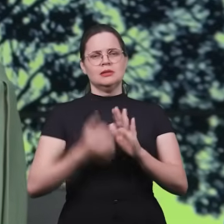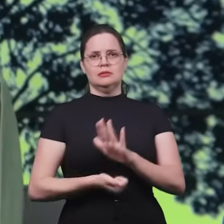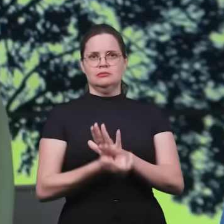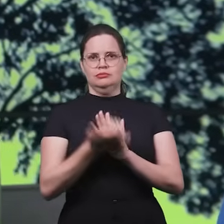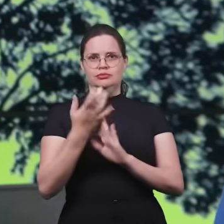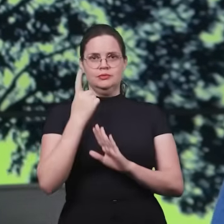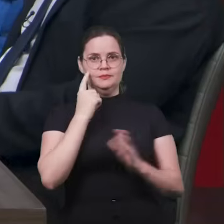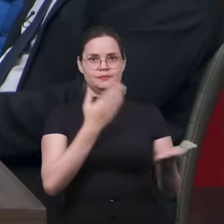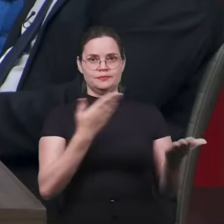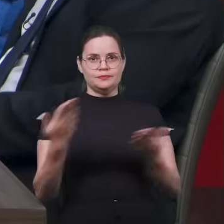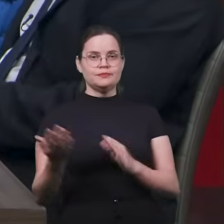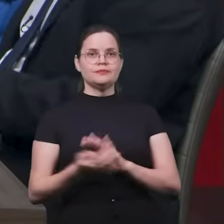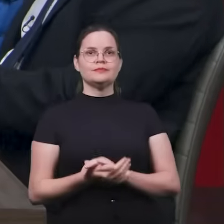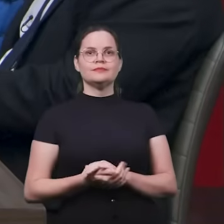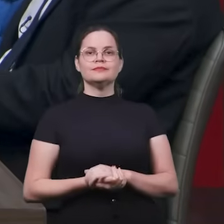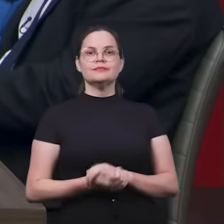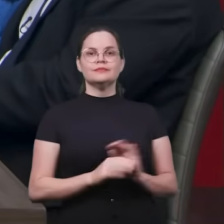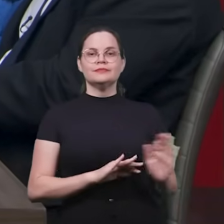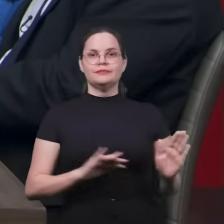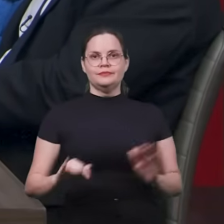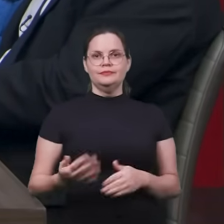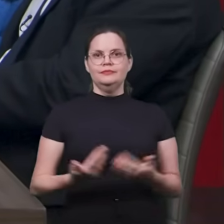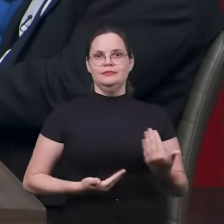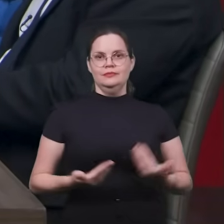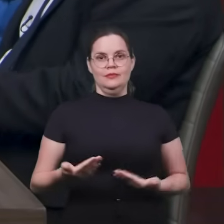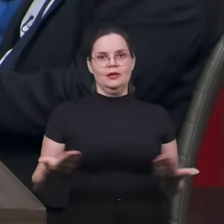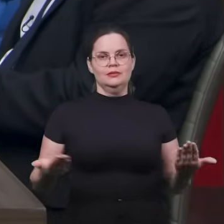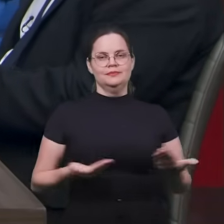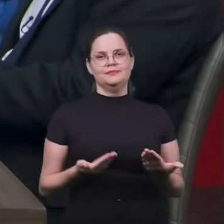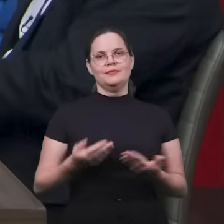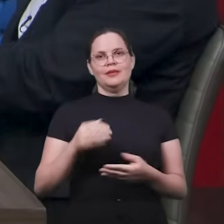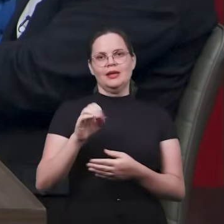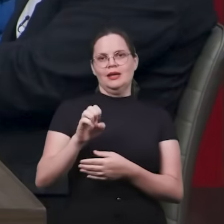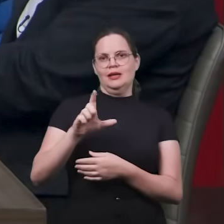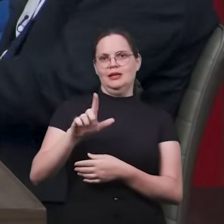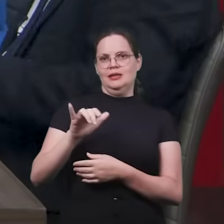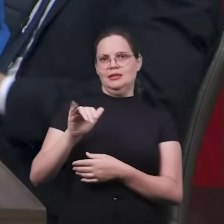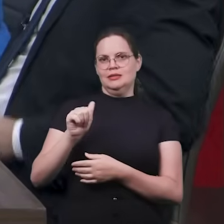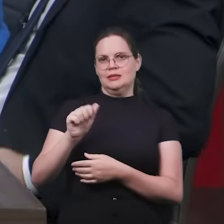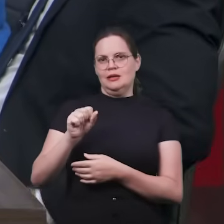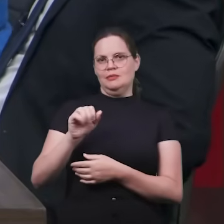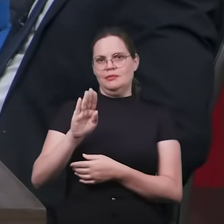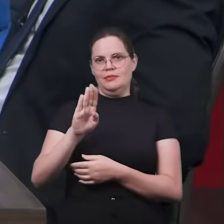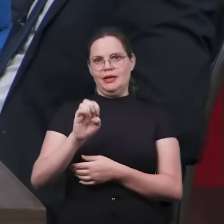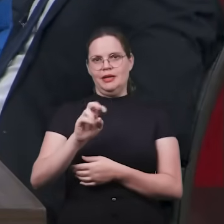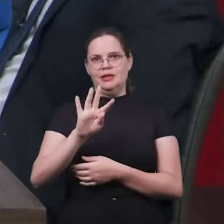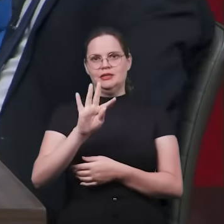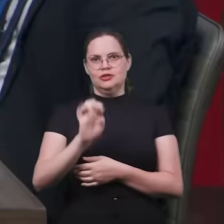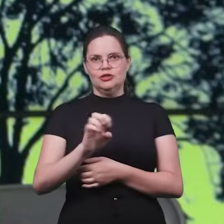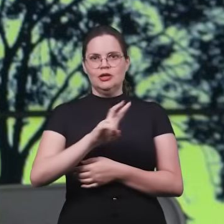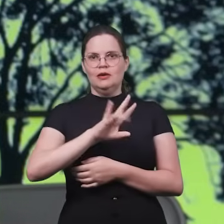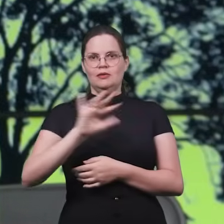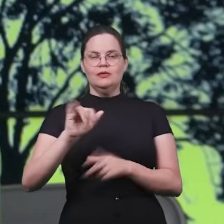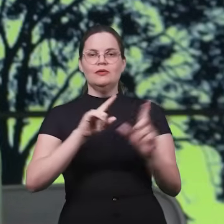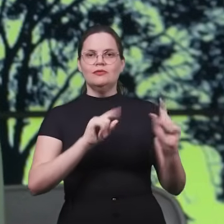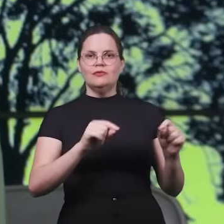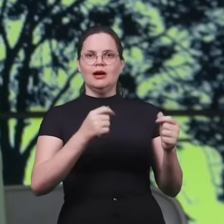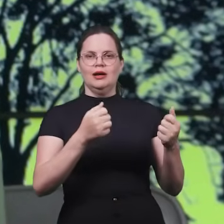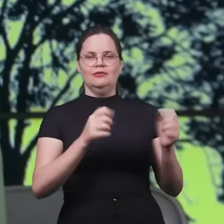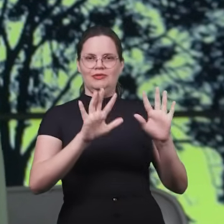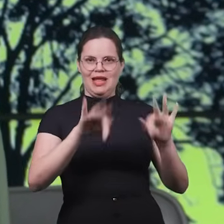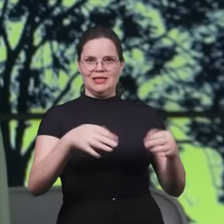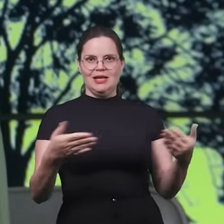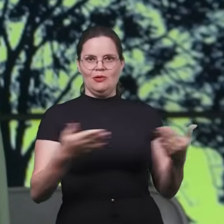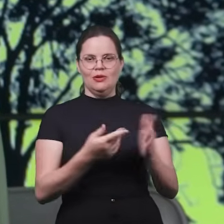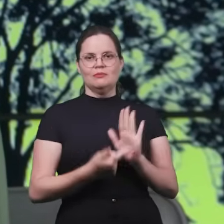E a irmã Elizabeth vai encerrar esse episódio para nós, falando sobre a